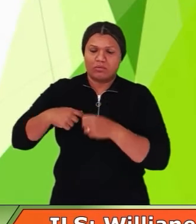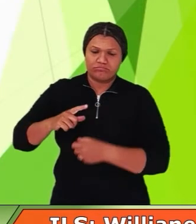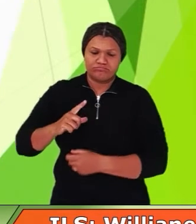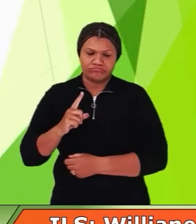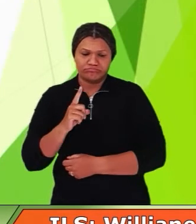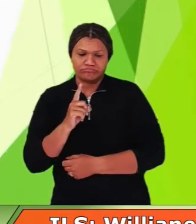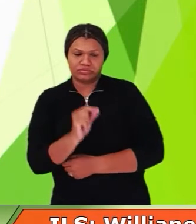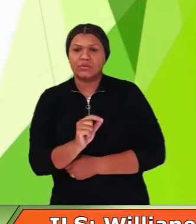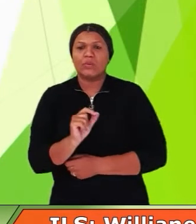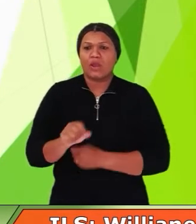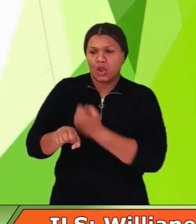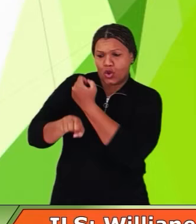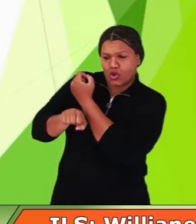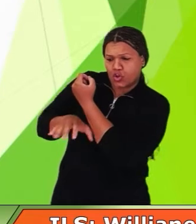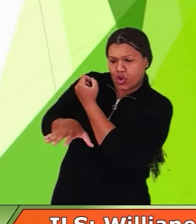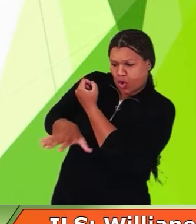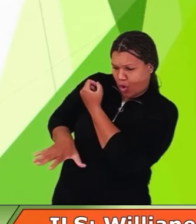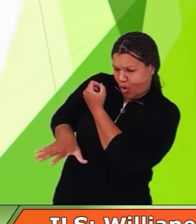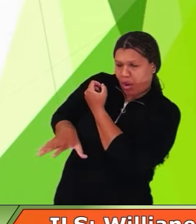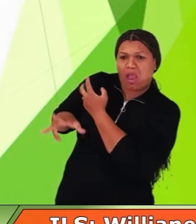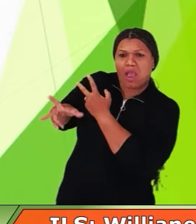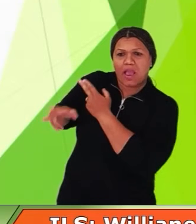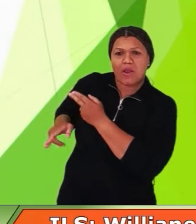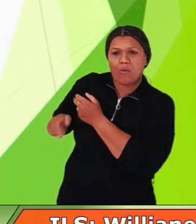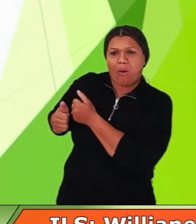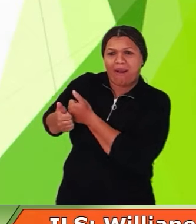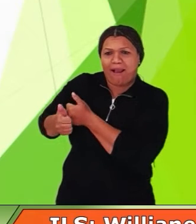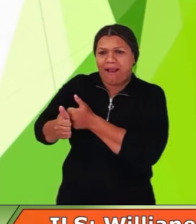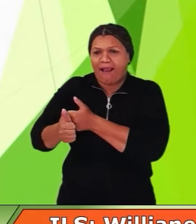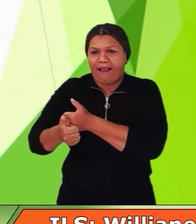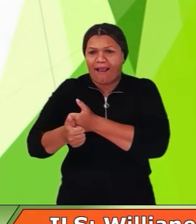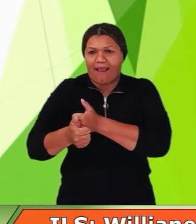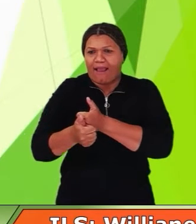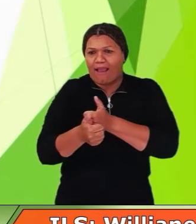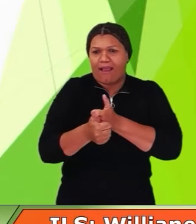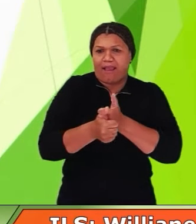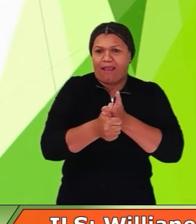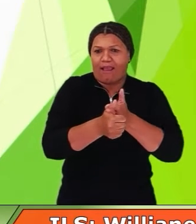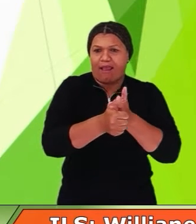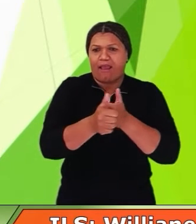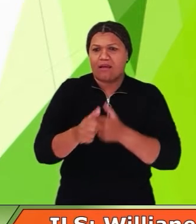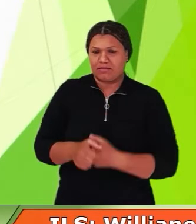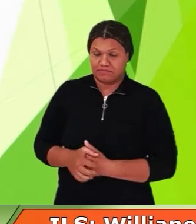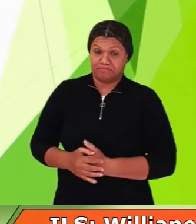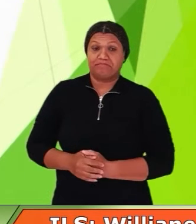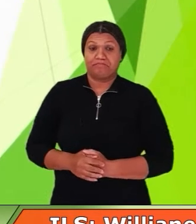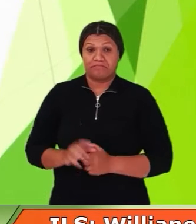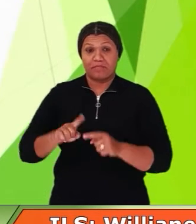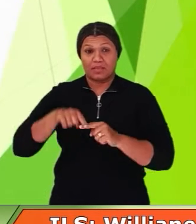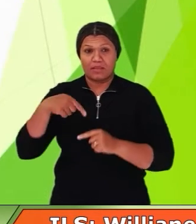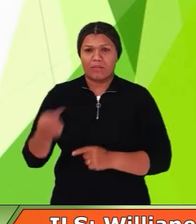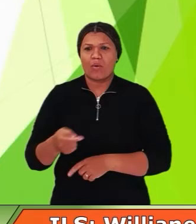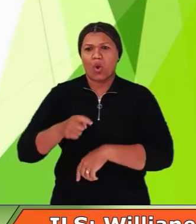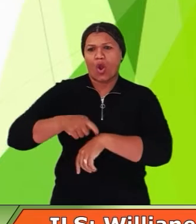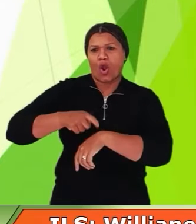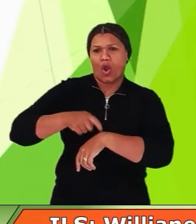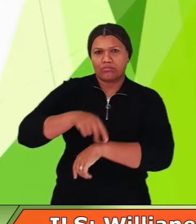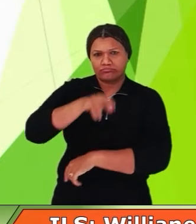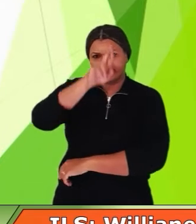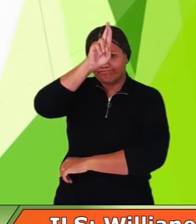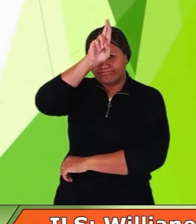comigo fazendo o que faço Seguindo os meus passos depois é